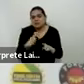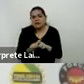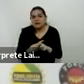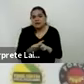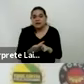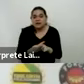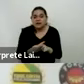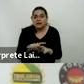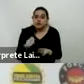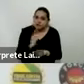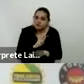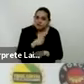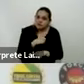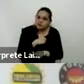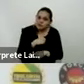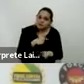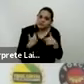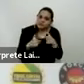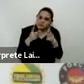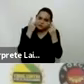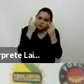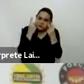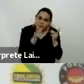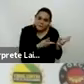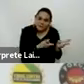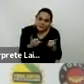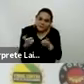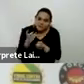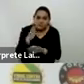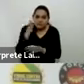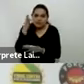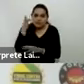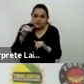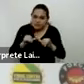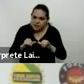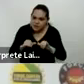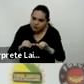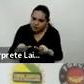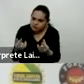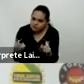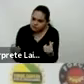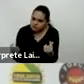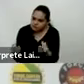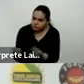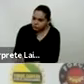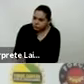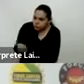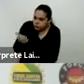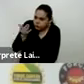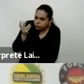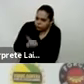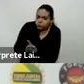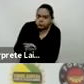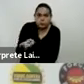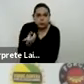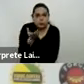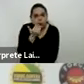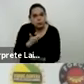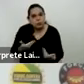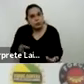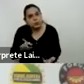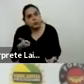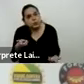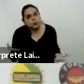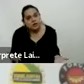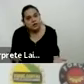trabalhando normalmente, percebemos quando vamos ao mercado, as coisas estão subindo. Cada vez está mais difícil. Isso para